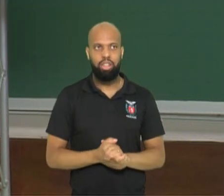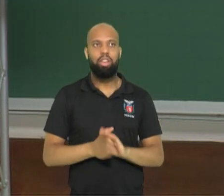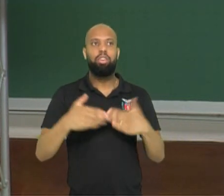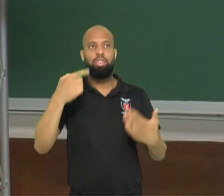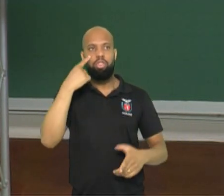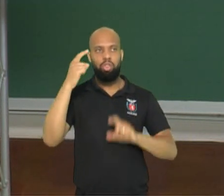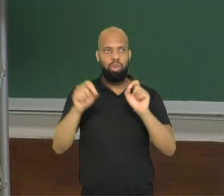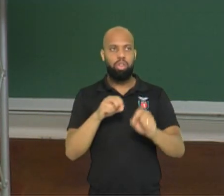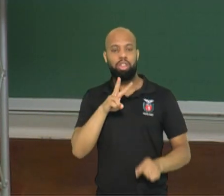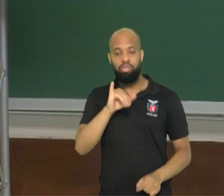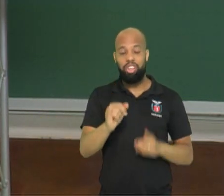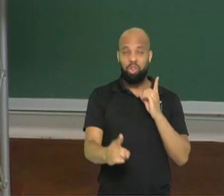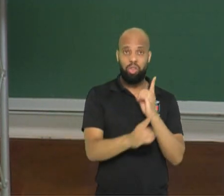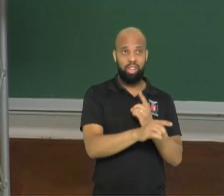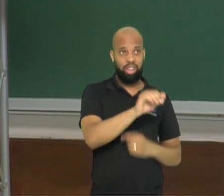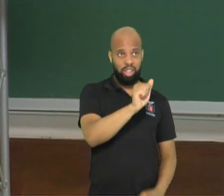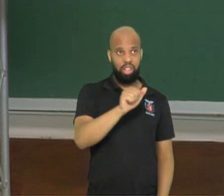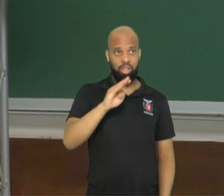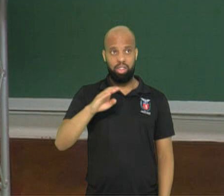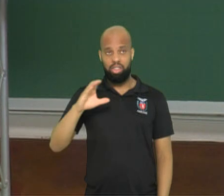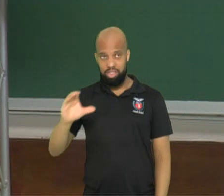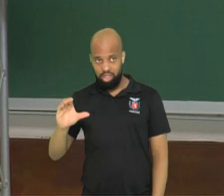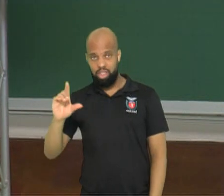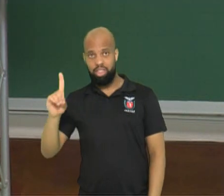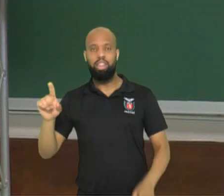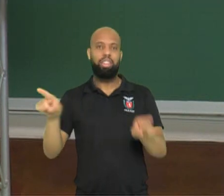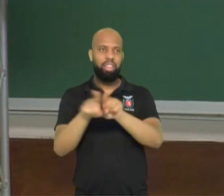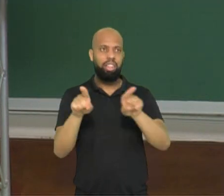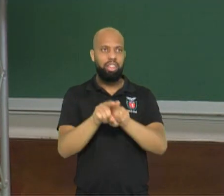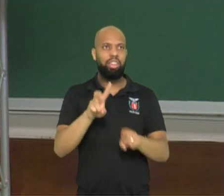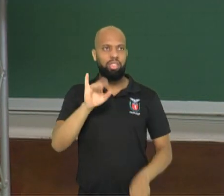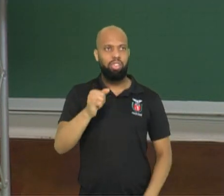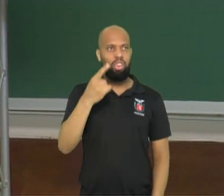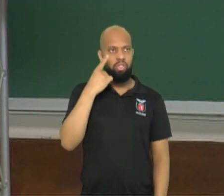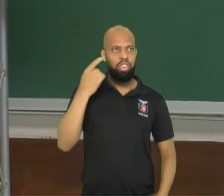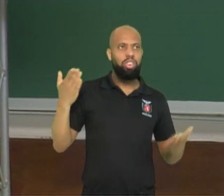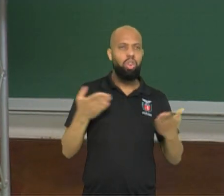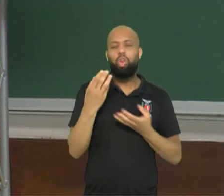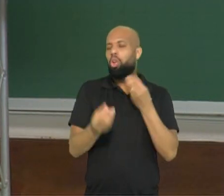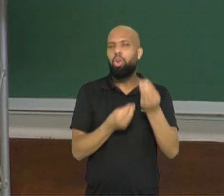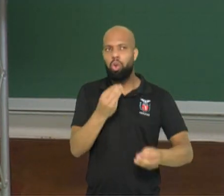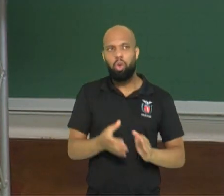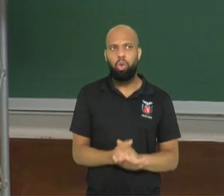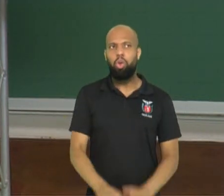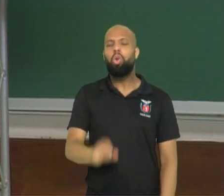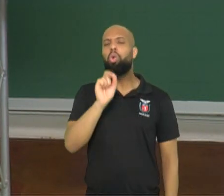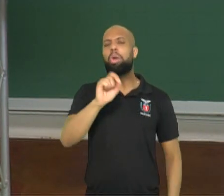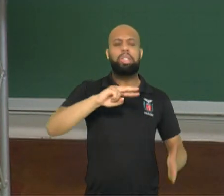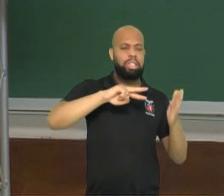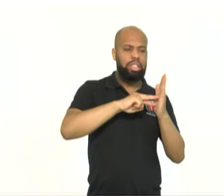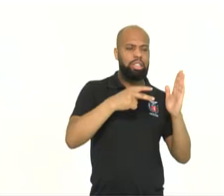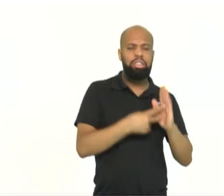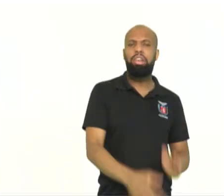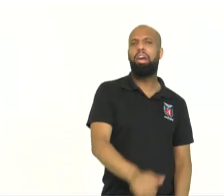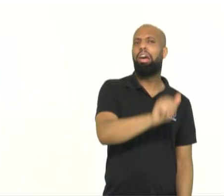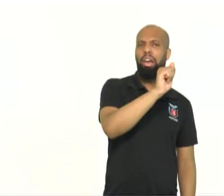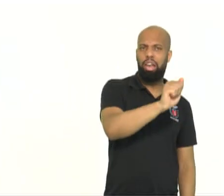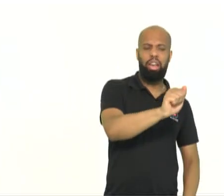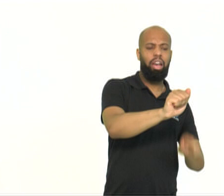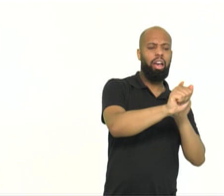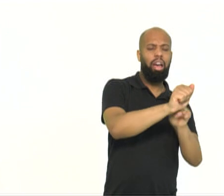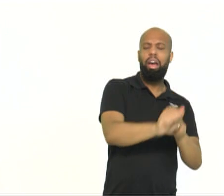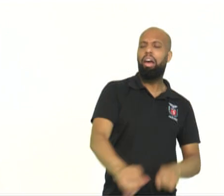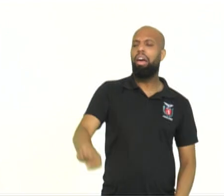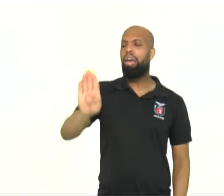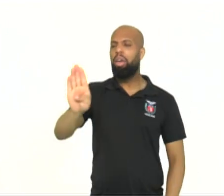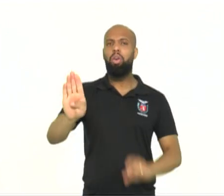a gente vai calcular o A, o B, o C e o D. Né? Então, vamos lá? Então, o que é o A e B? O A e